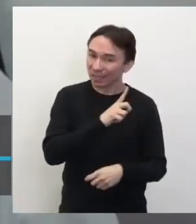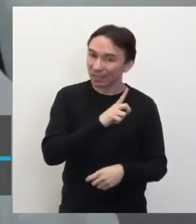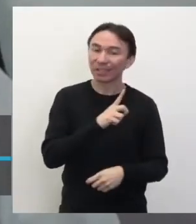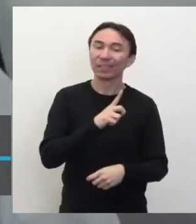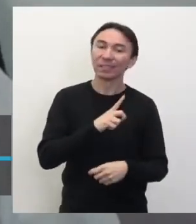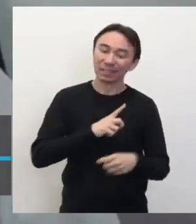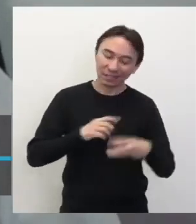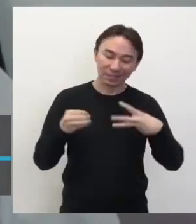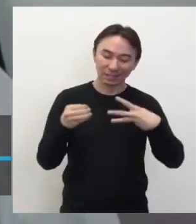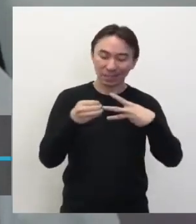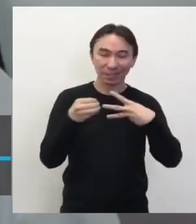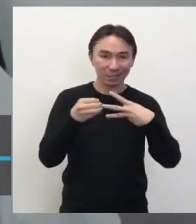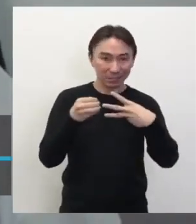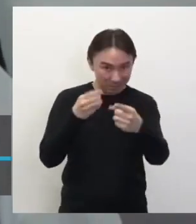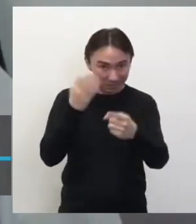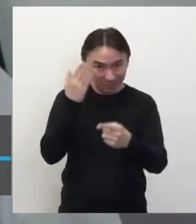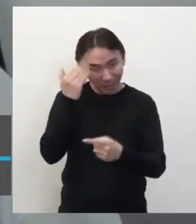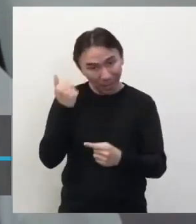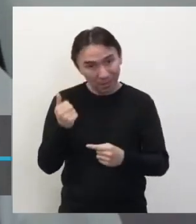legal. Então,